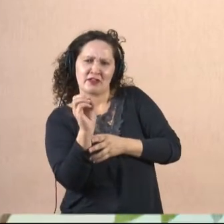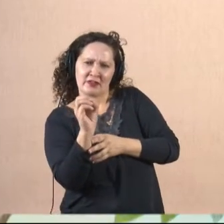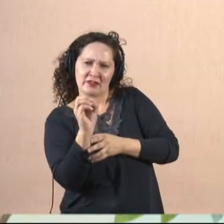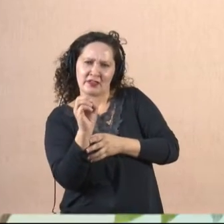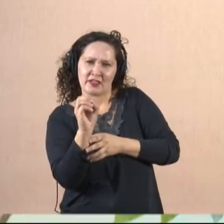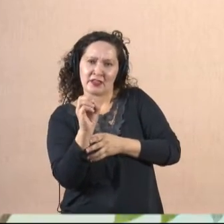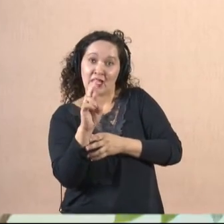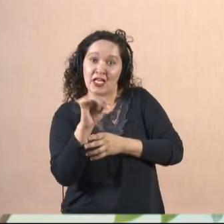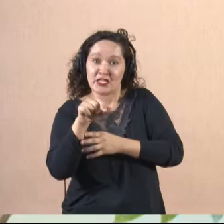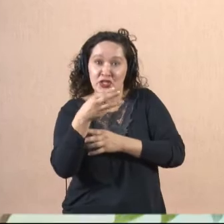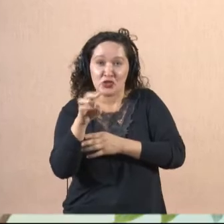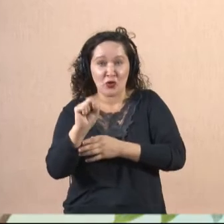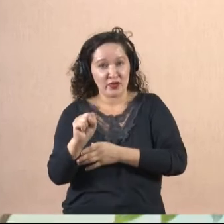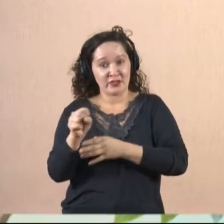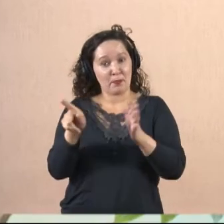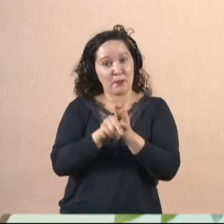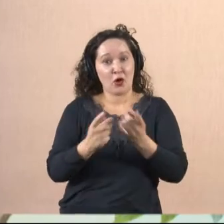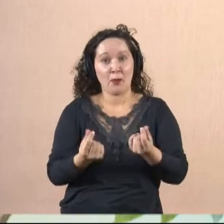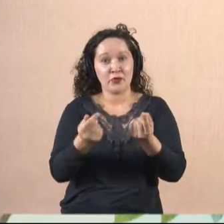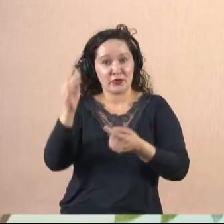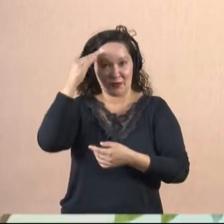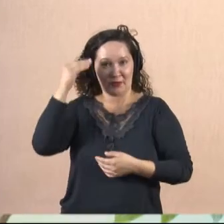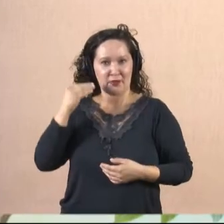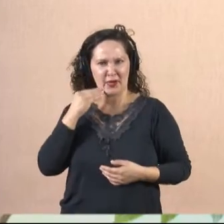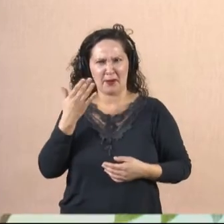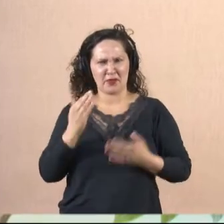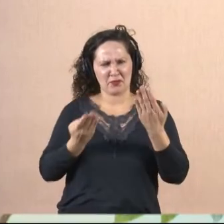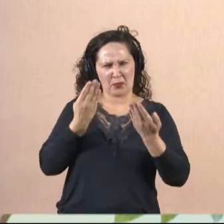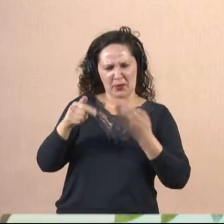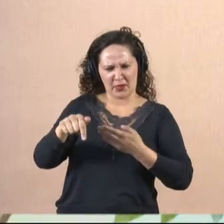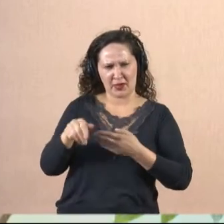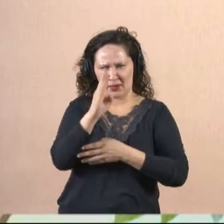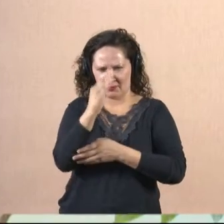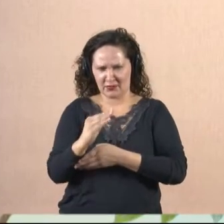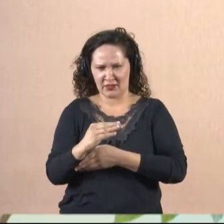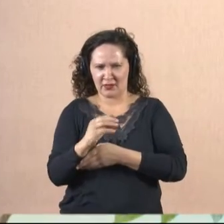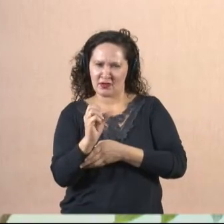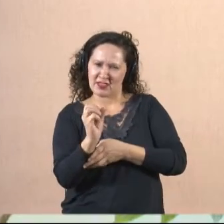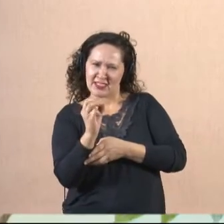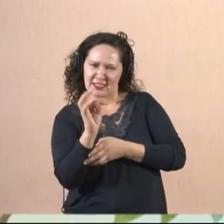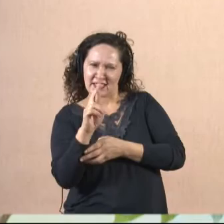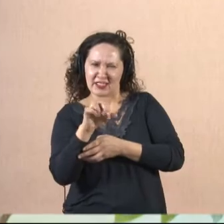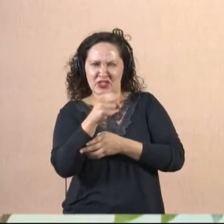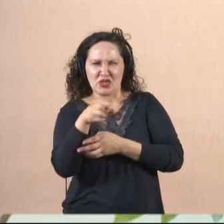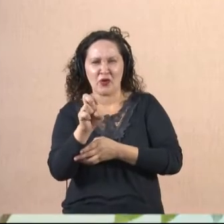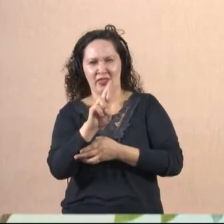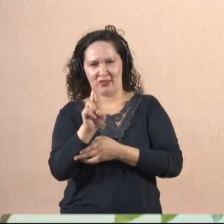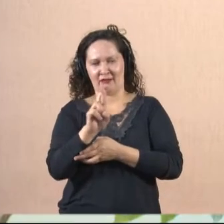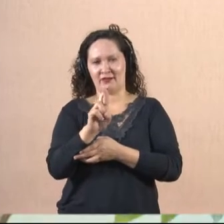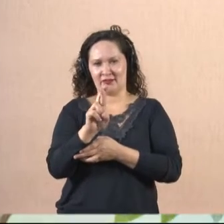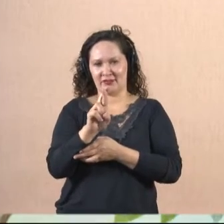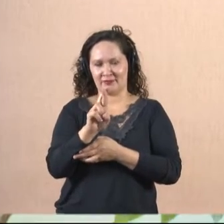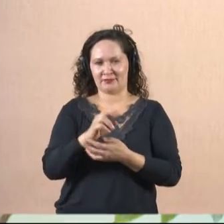161 em moeda nacional da coreia que equivale a usos 60 milhões de reais